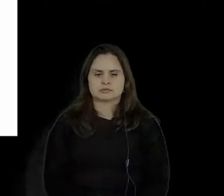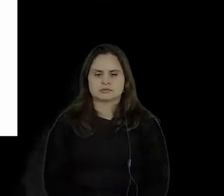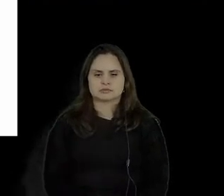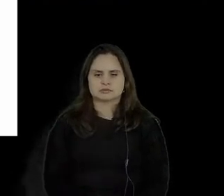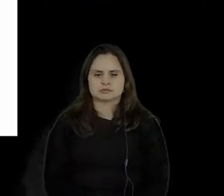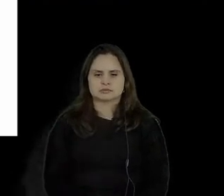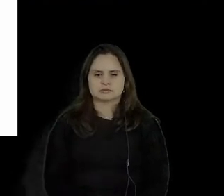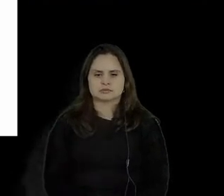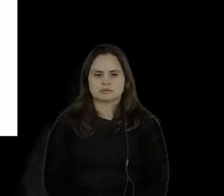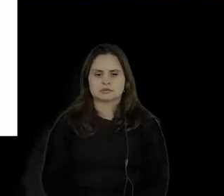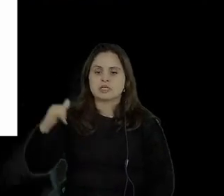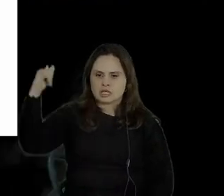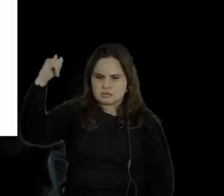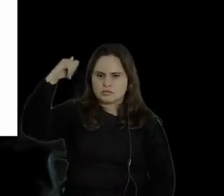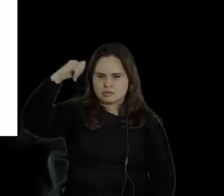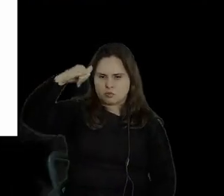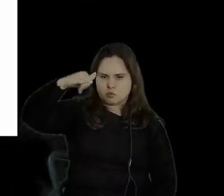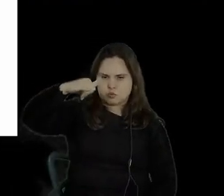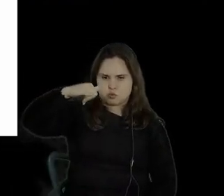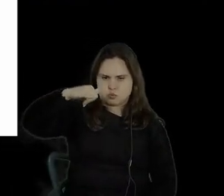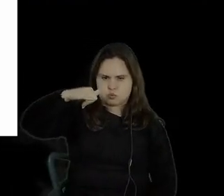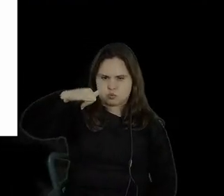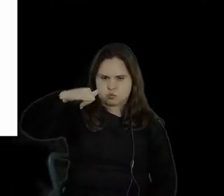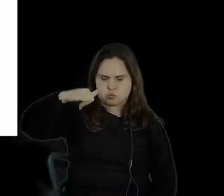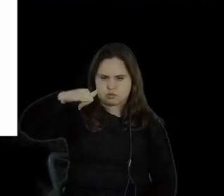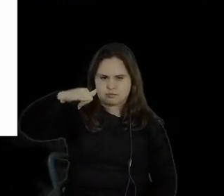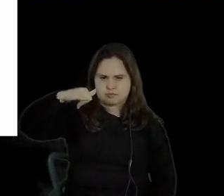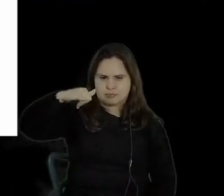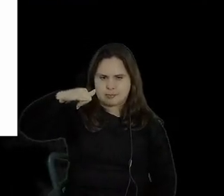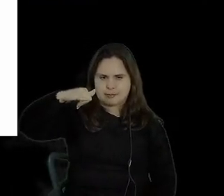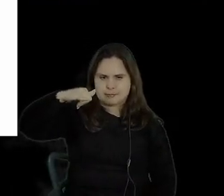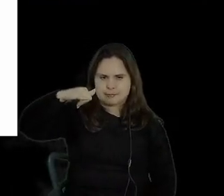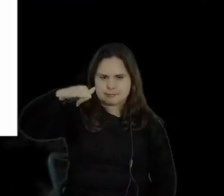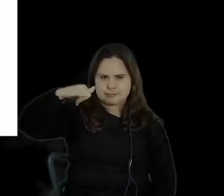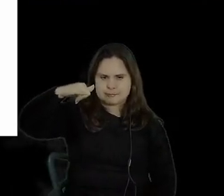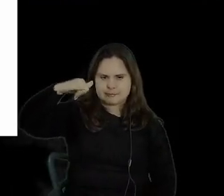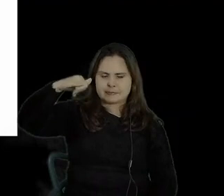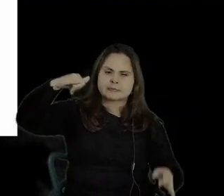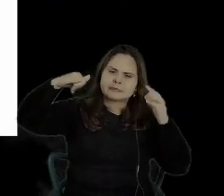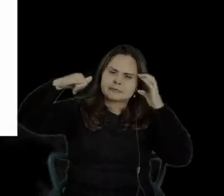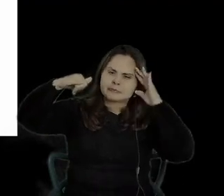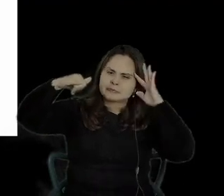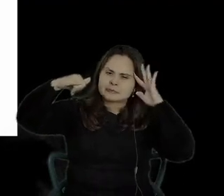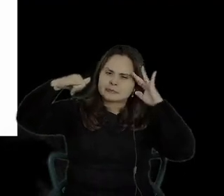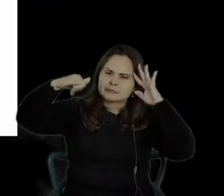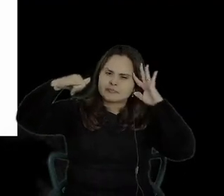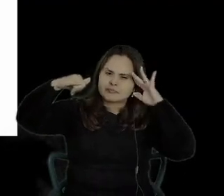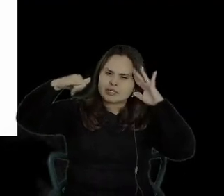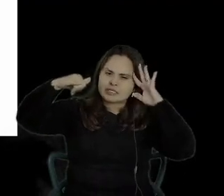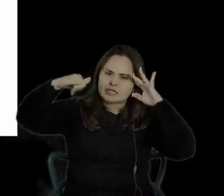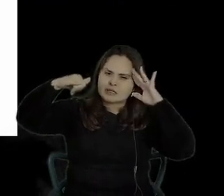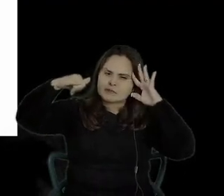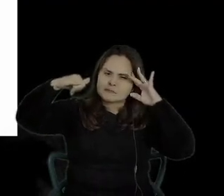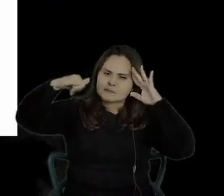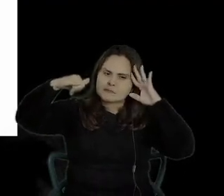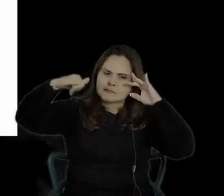Sobre o avião também voando. Próximo. Vamos parar para pensar um pouquinho. Próximo.